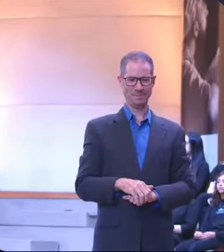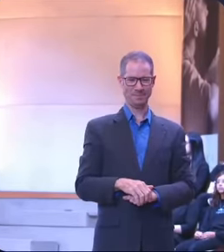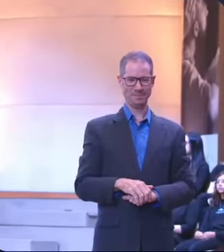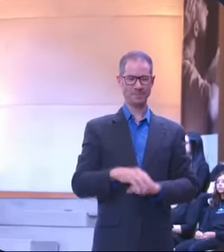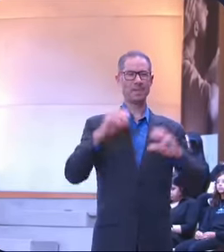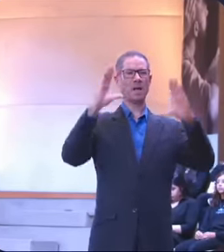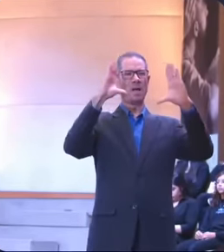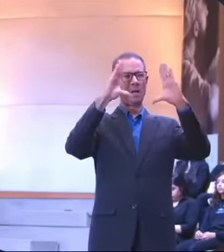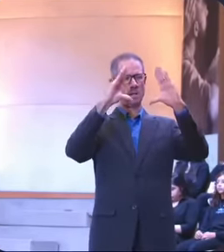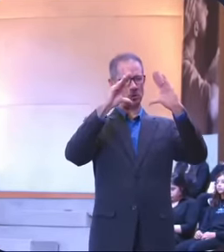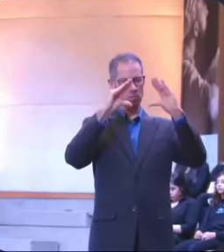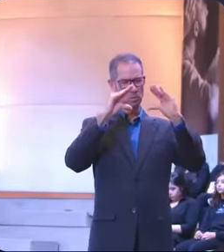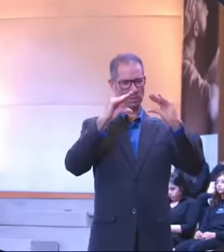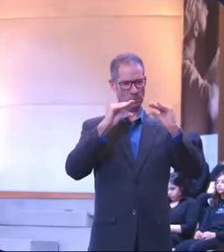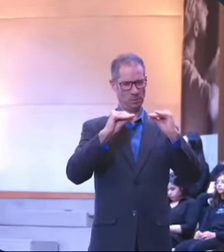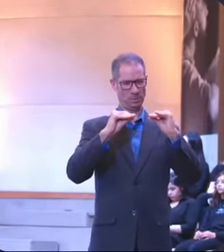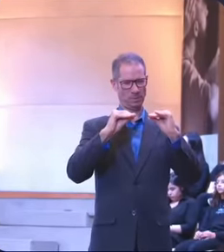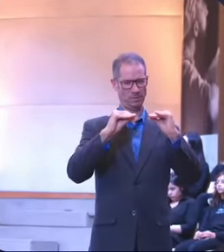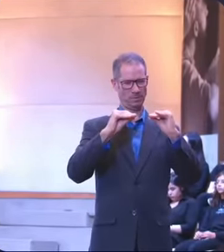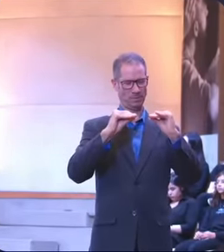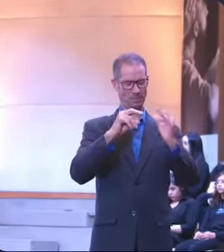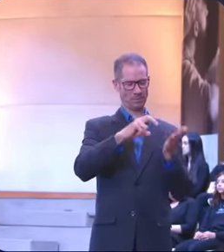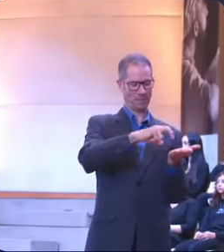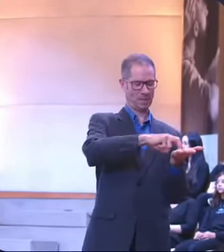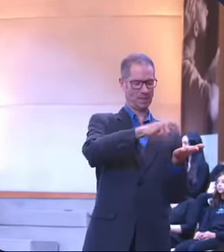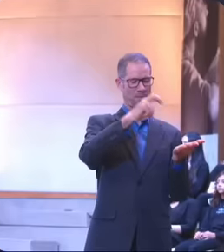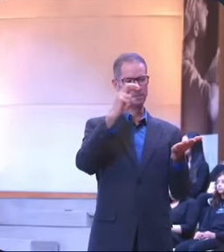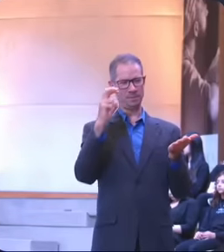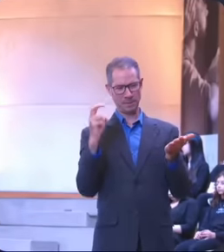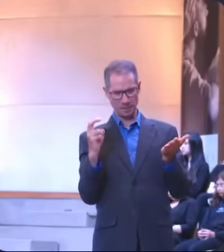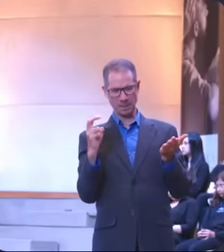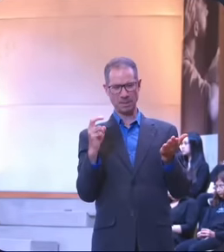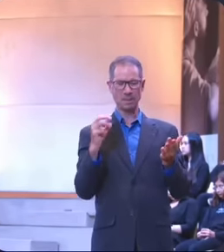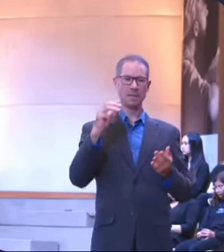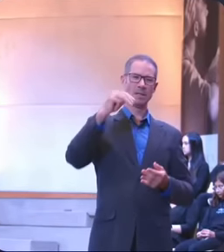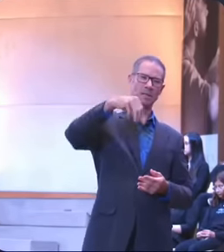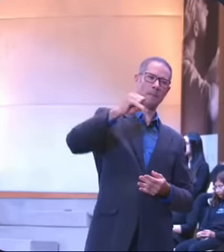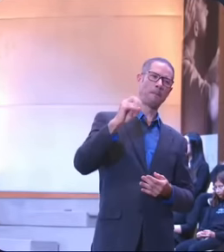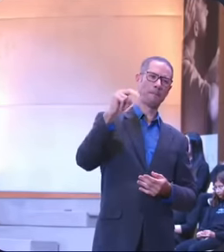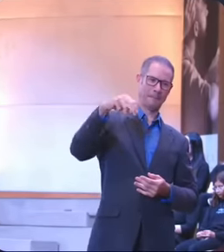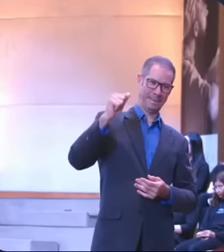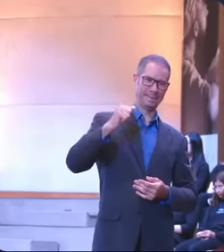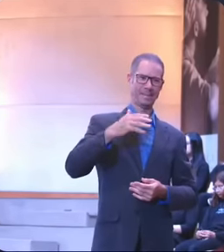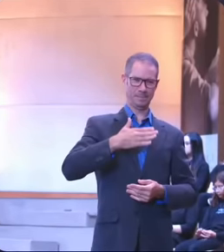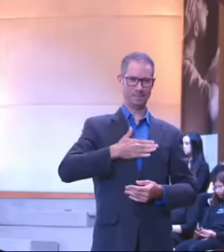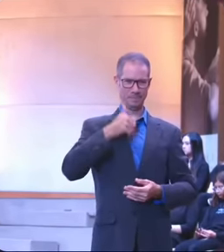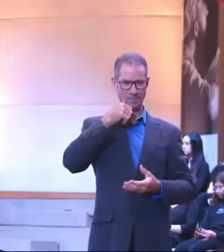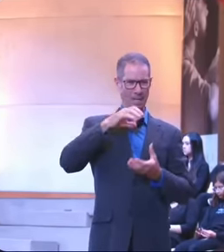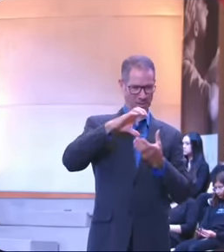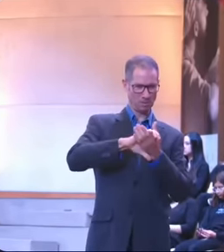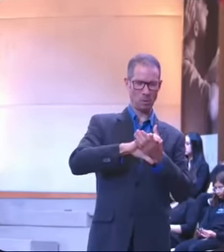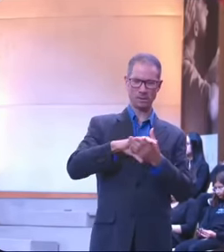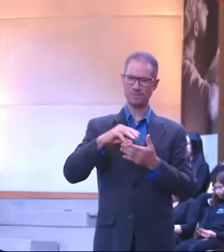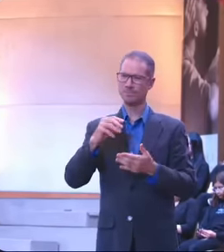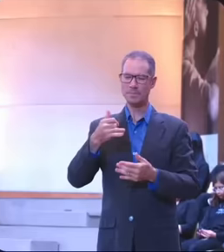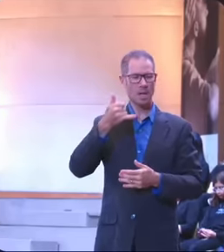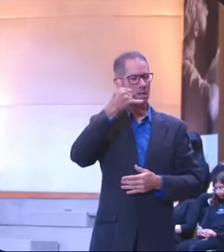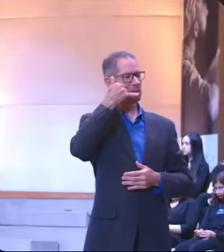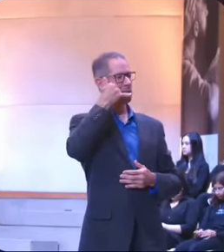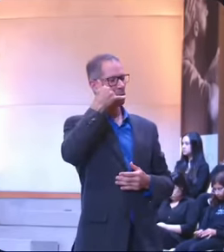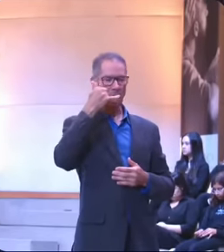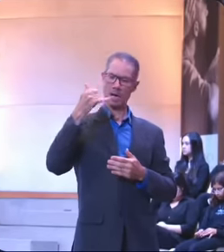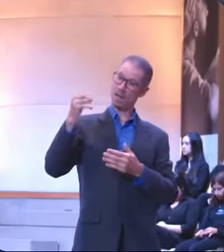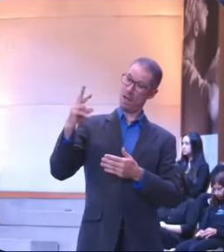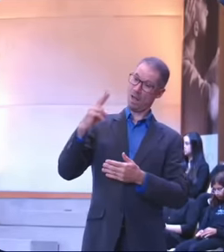Essa noite, hoje pela manhã, a menina recebeu um recadinho lá no celular dela. Duas